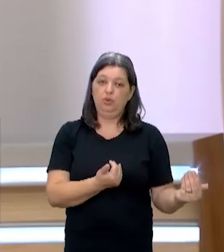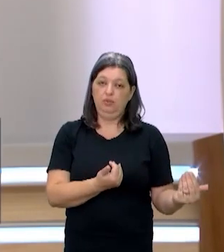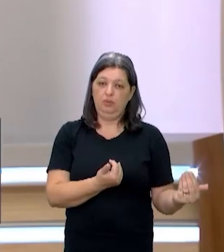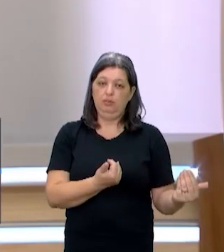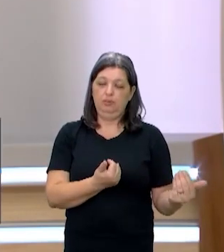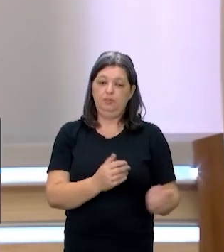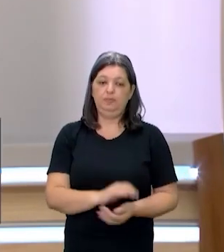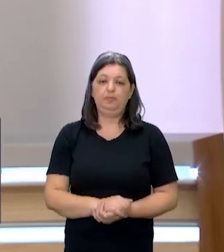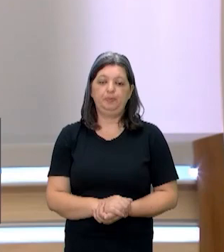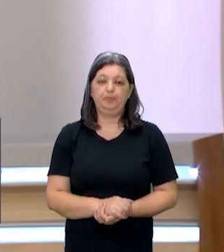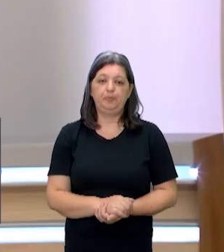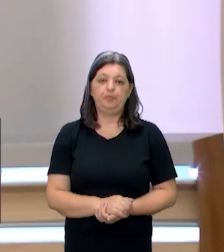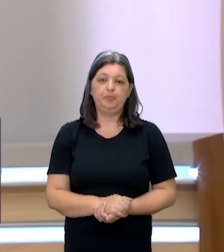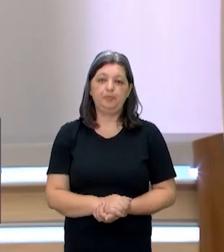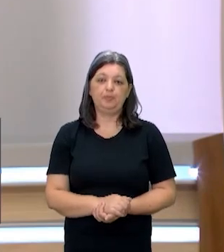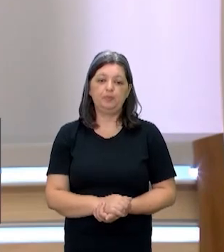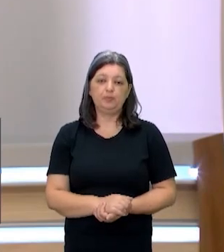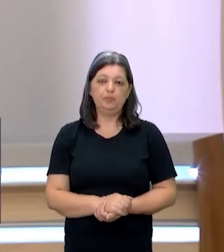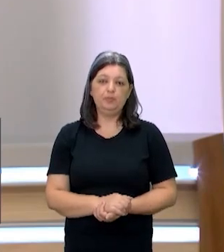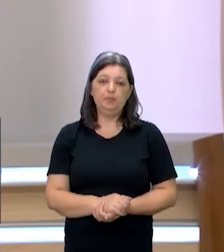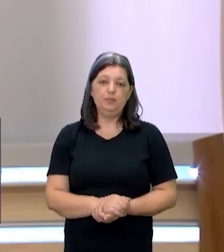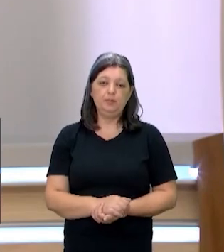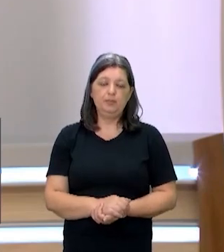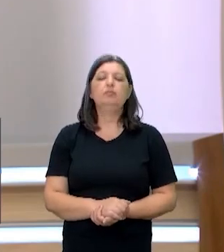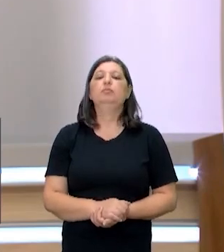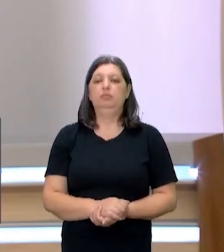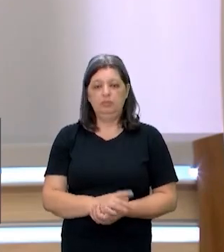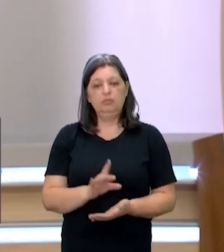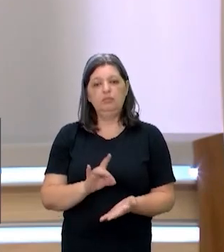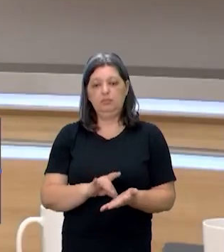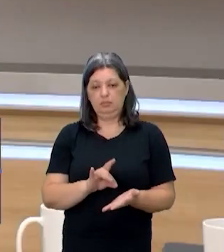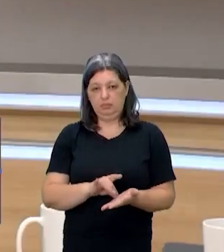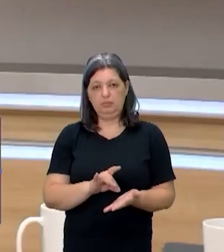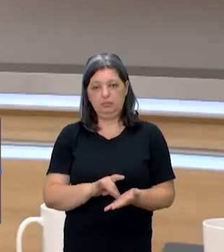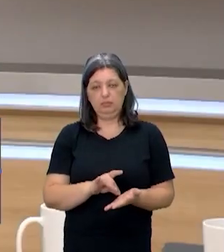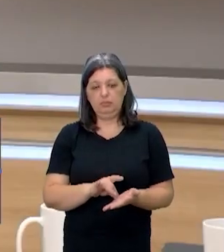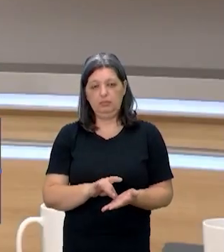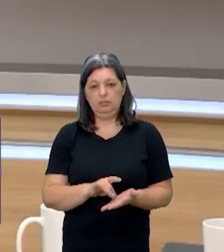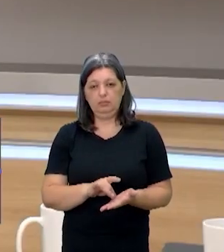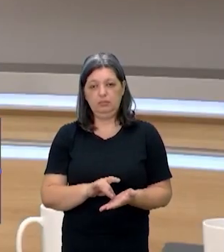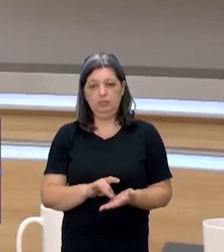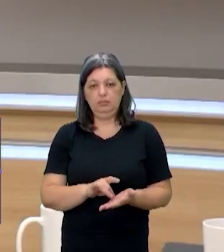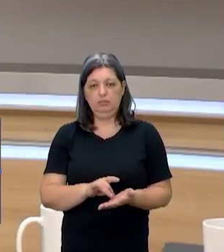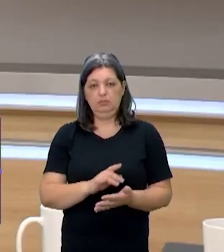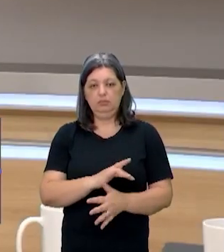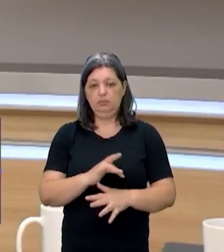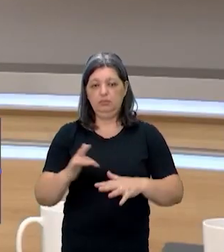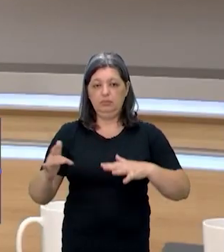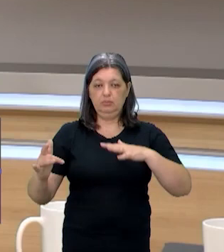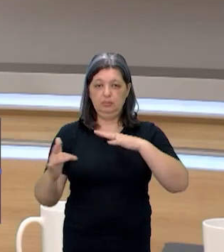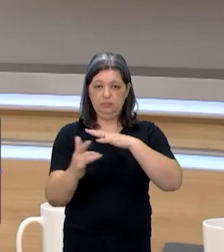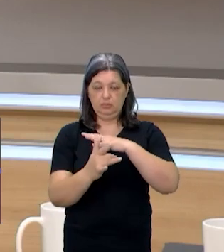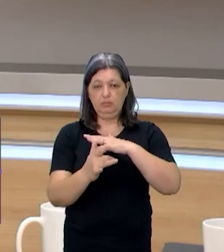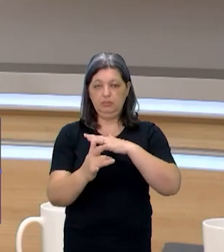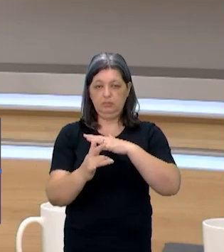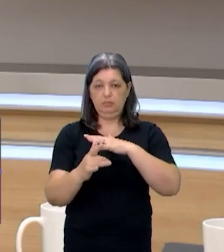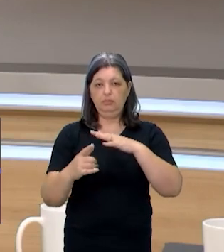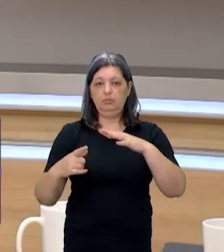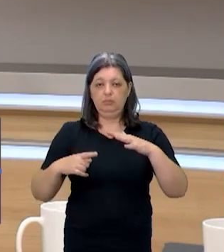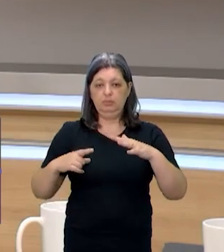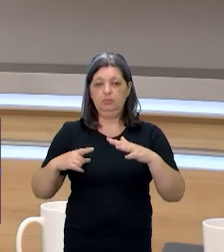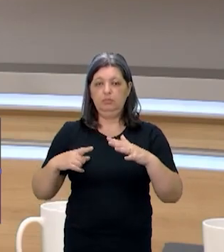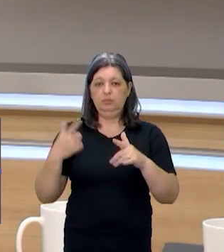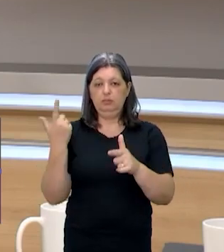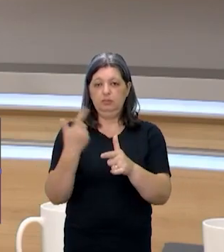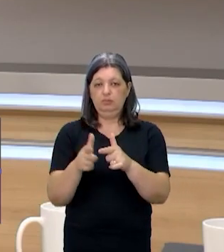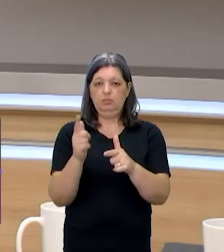público, né? Porque é verdade, né? Desculpa interromper, professora, que a rede social causa esse problema em